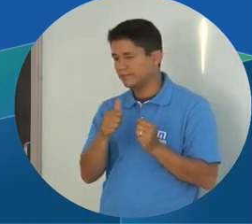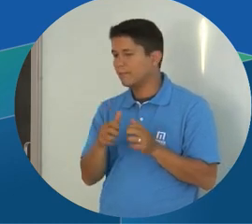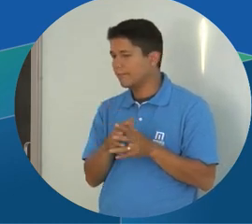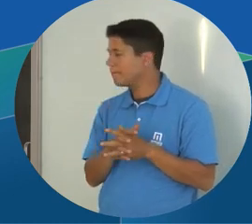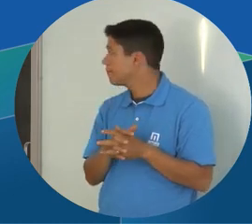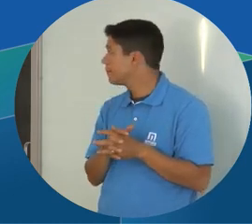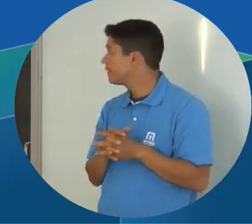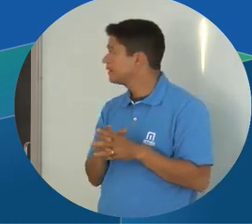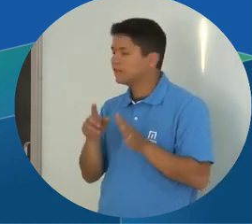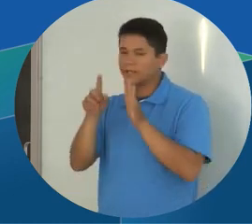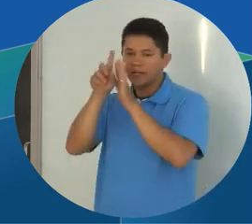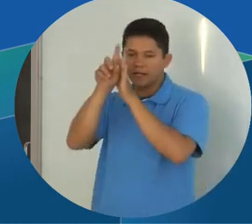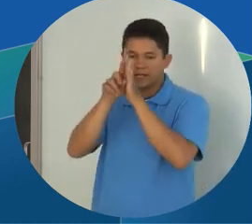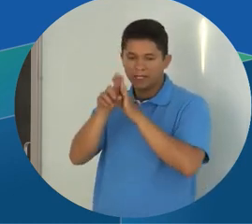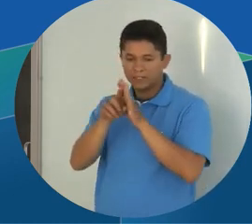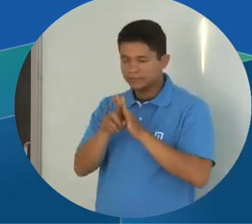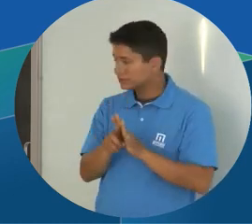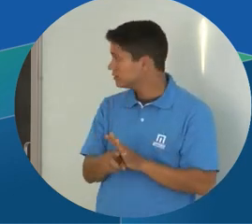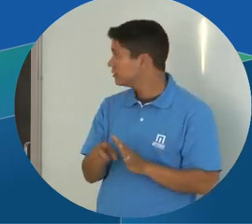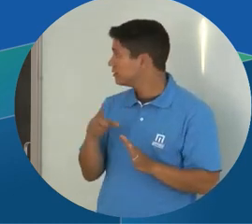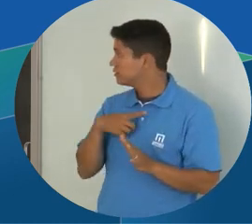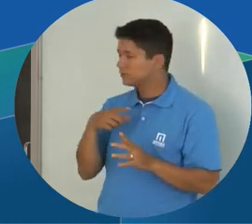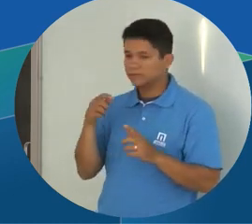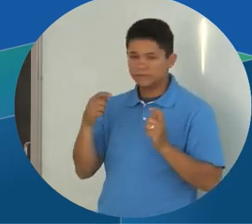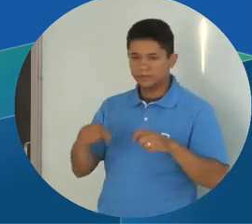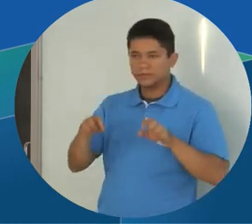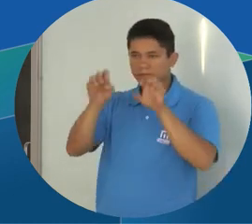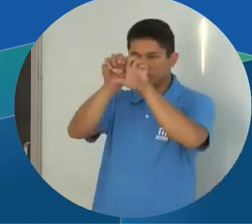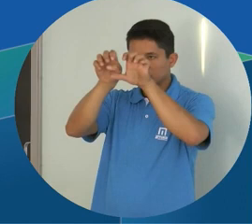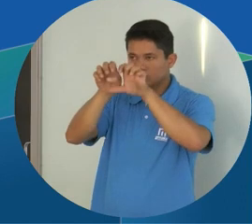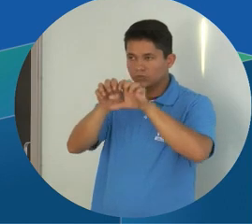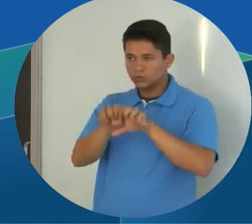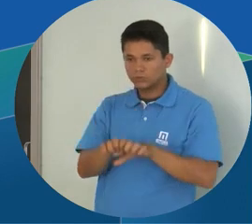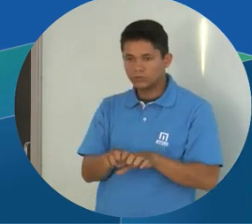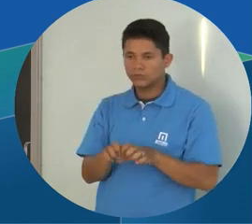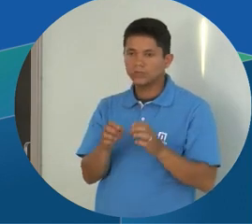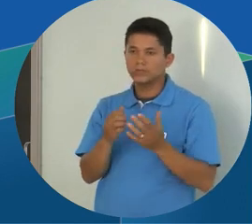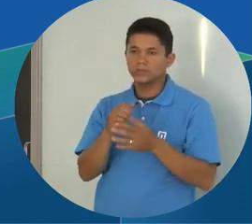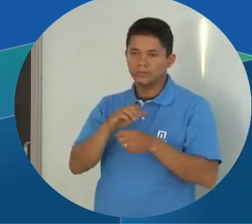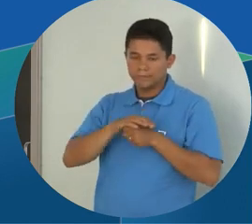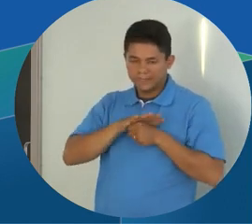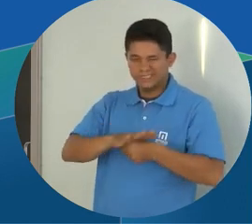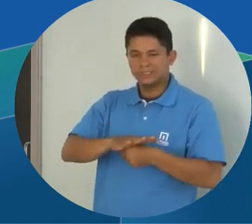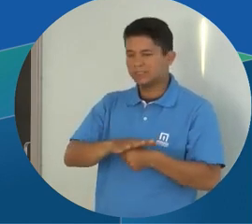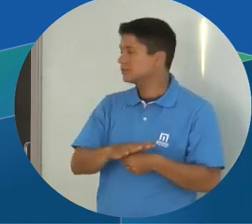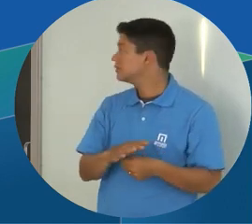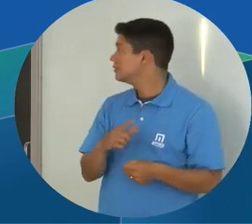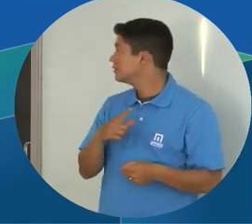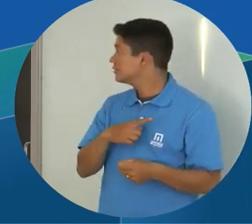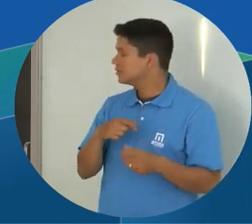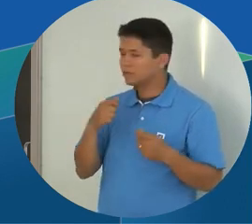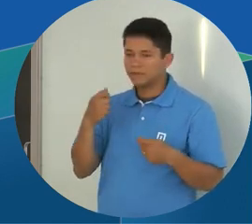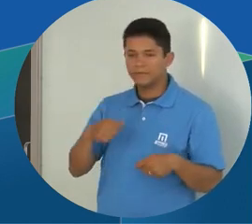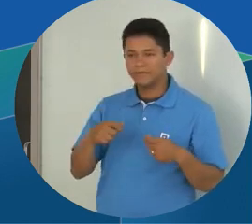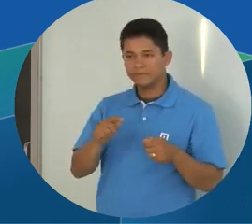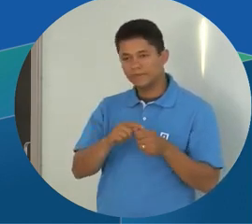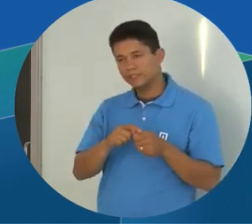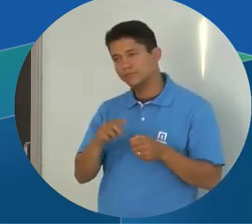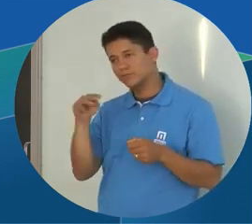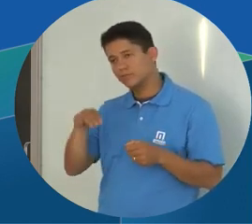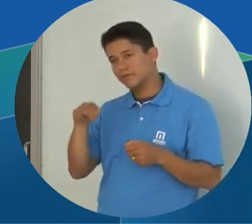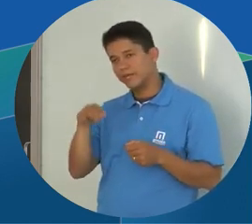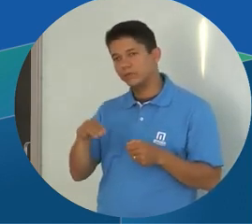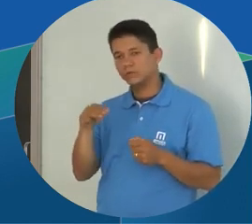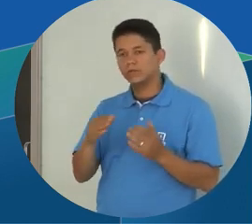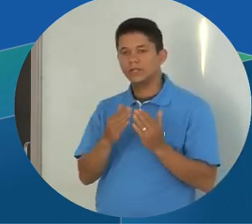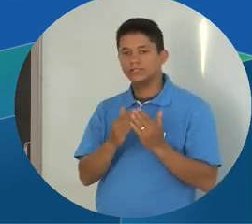por seção, que é muito comum para estruturas maciças, você acaba fazendo por metro e extrapola para